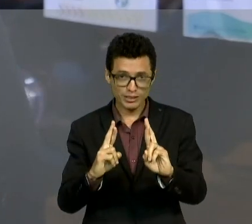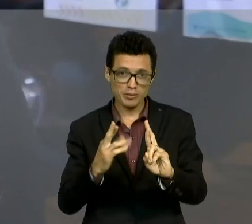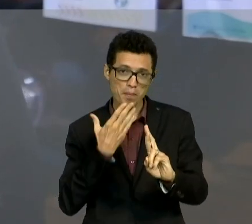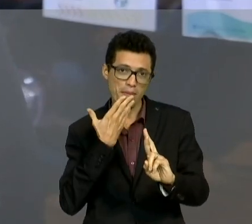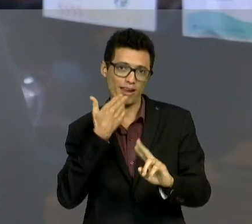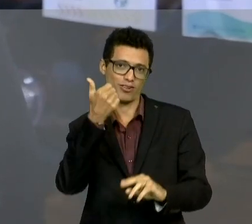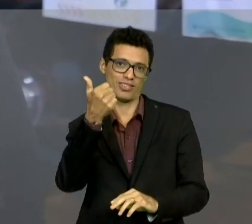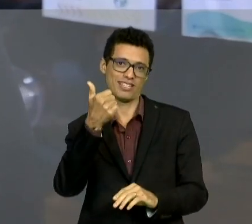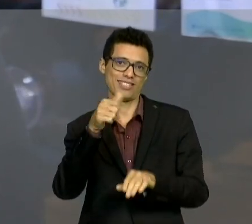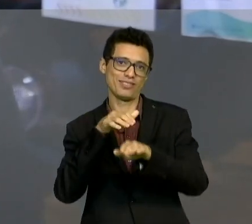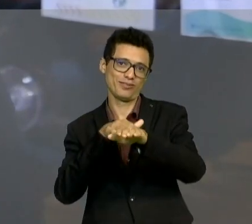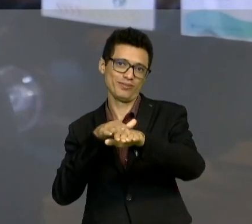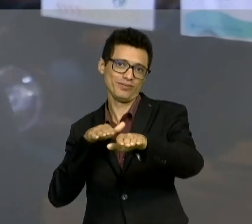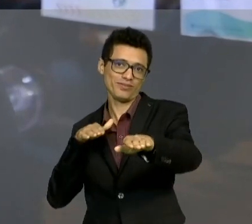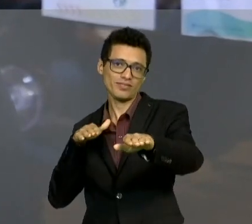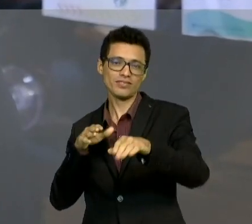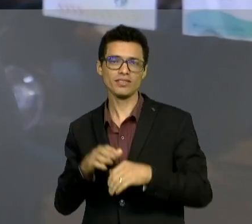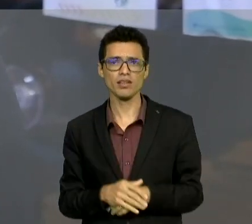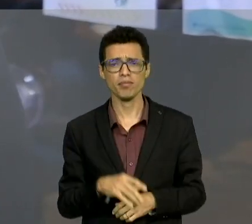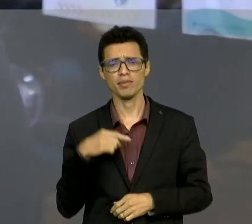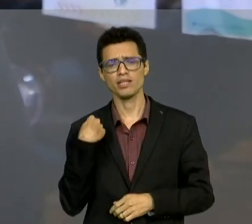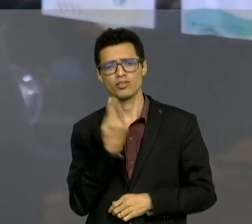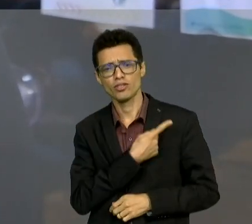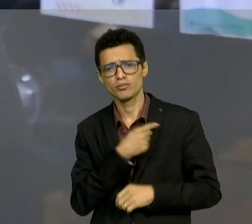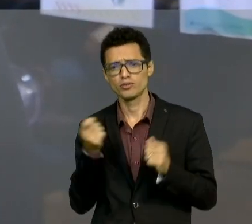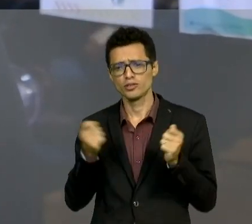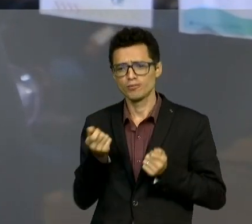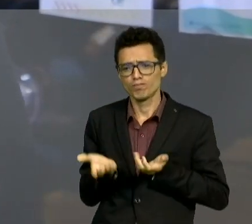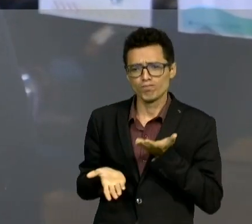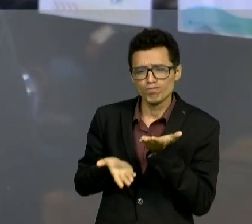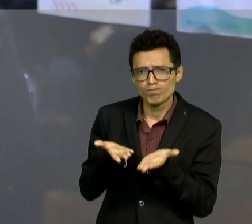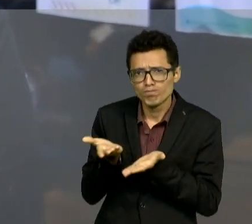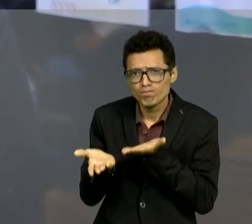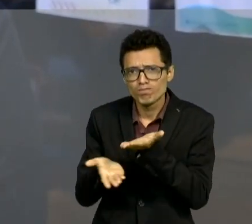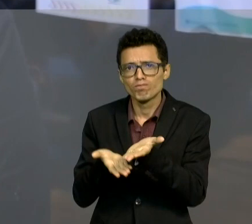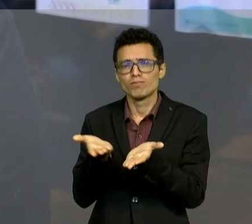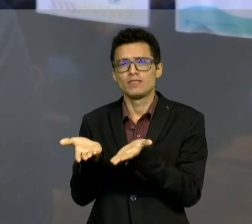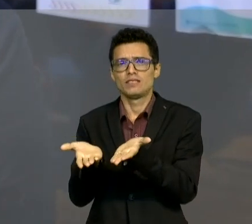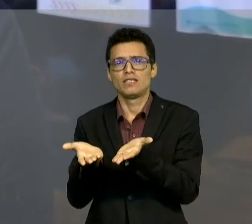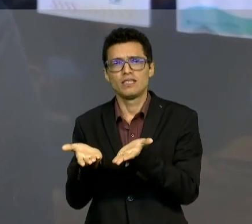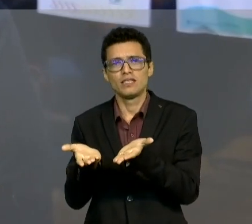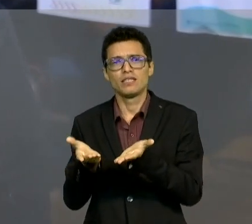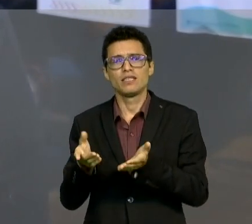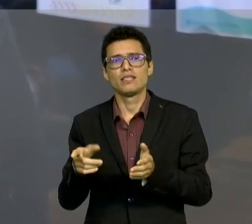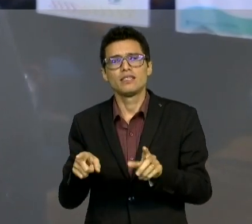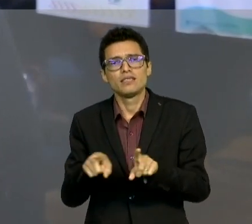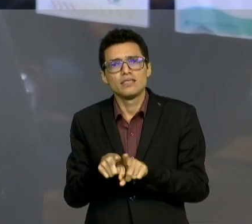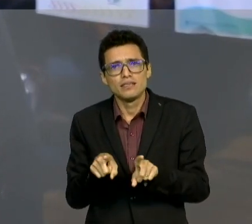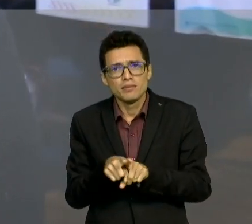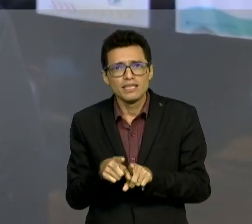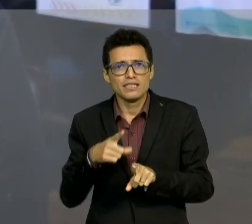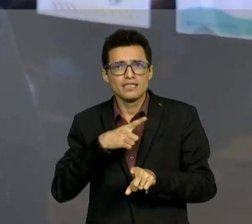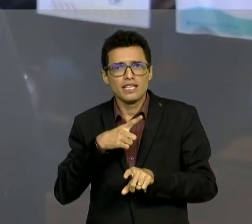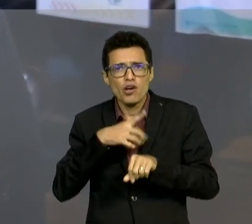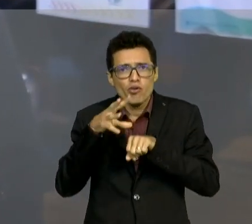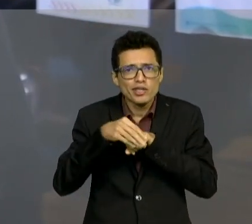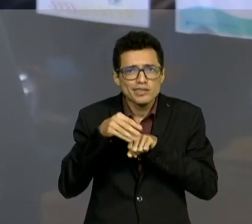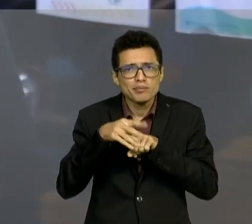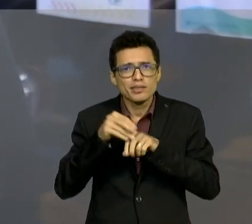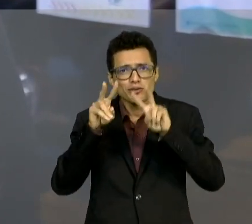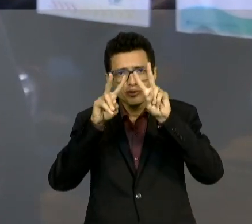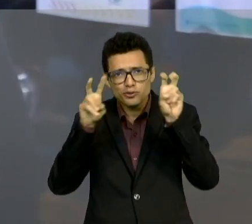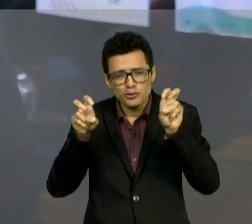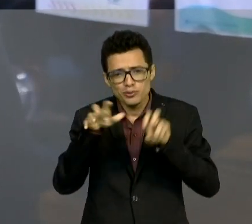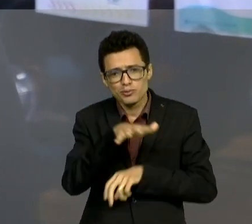possamos fazer abordagens mais humanizadas, para que possamos fazer abordagens com conhecimento mais aprimorado. Então, hoje, esses dias,